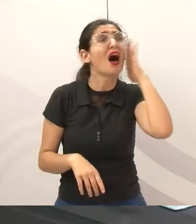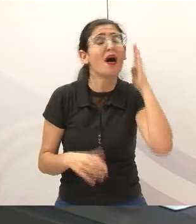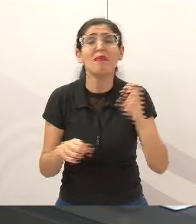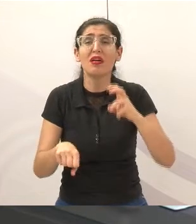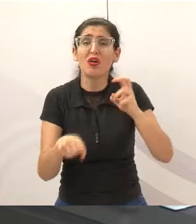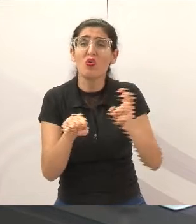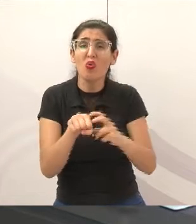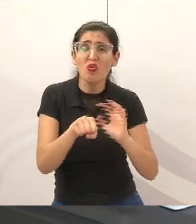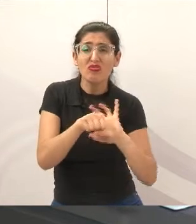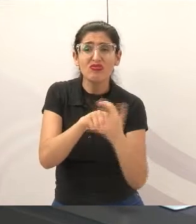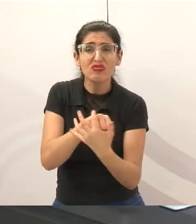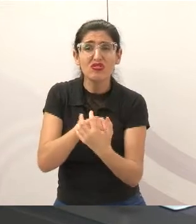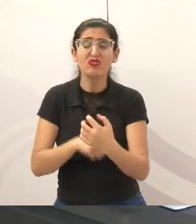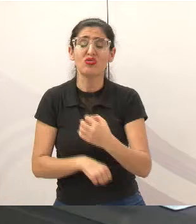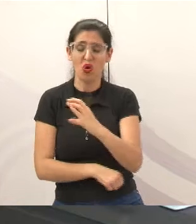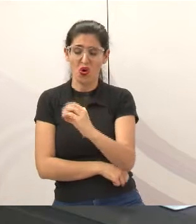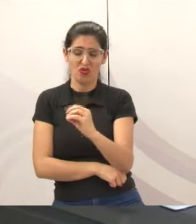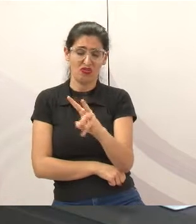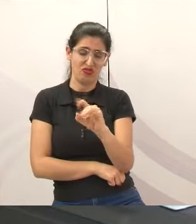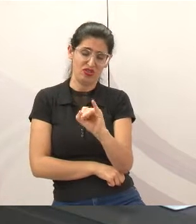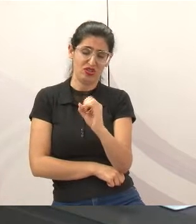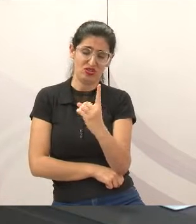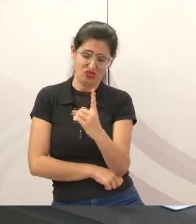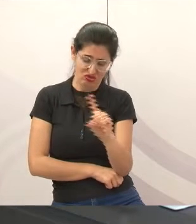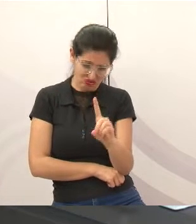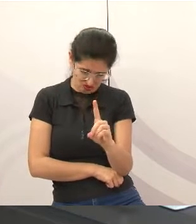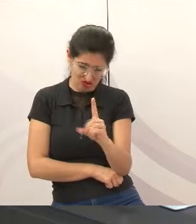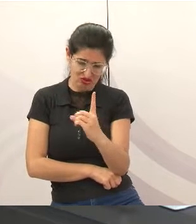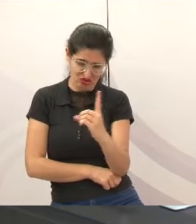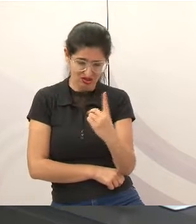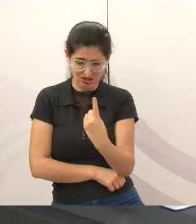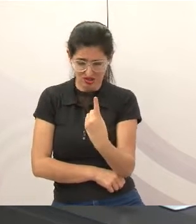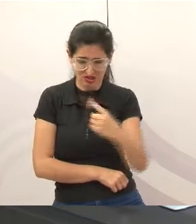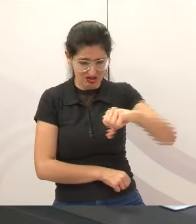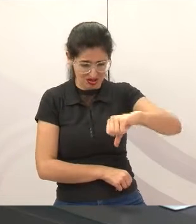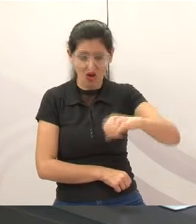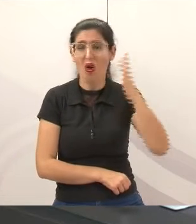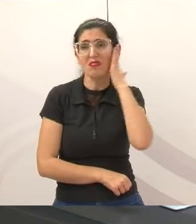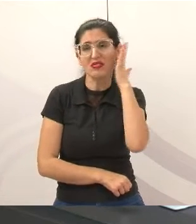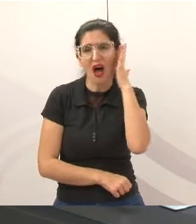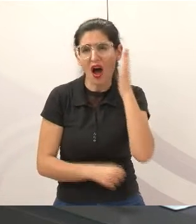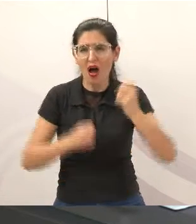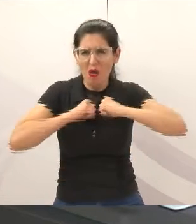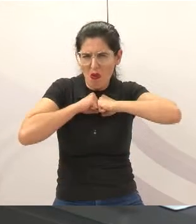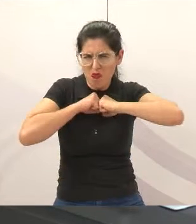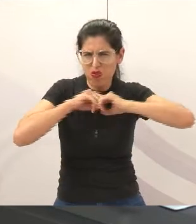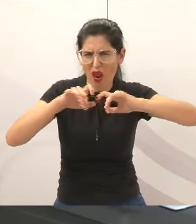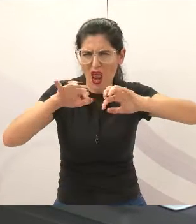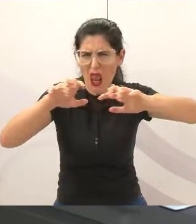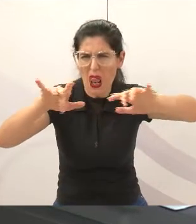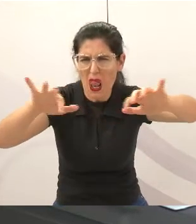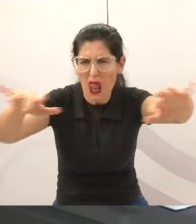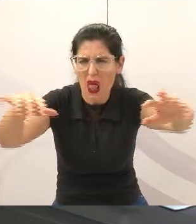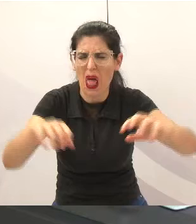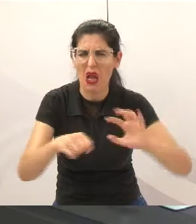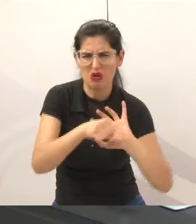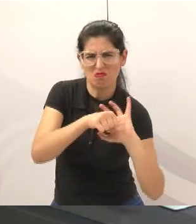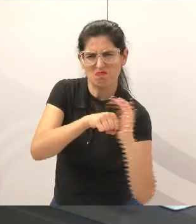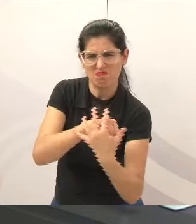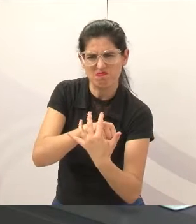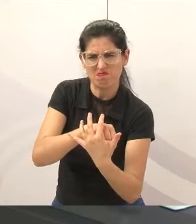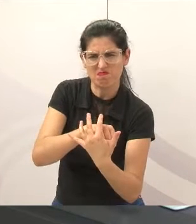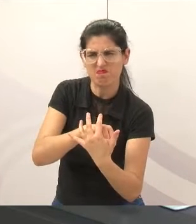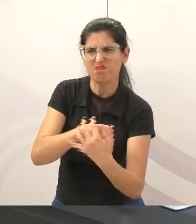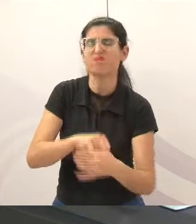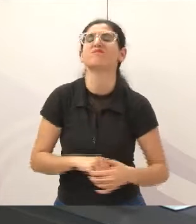Covid-19? Nós sabemos que o índice de avanço da epidemia aqui no município, ela se